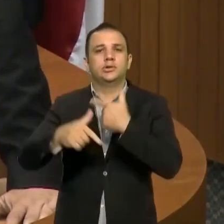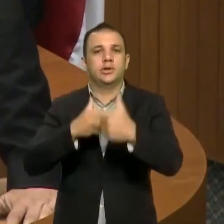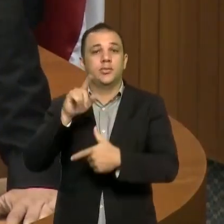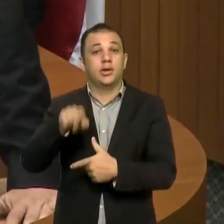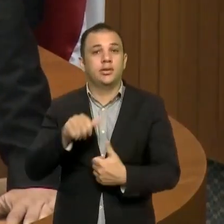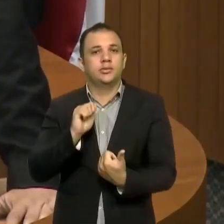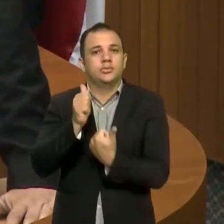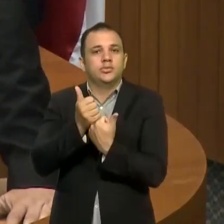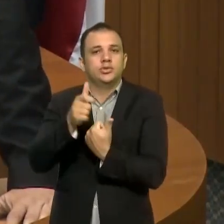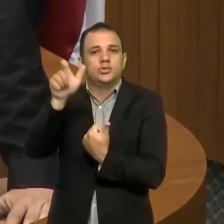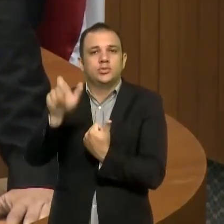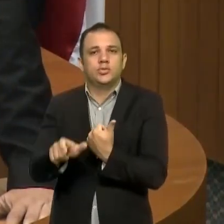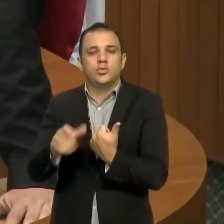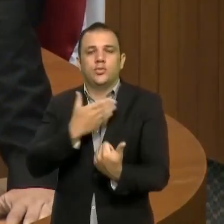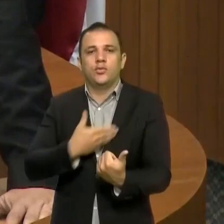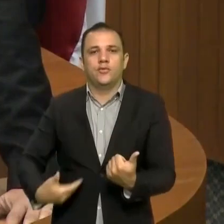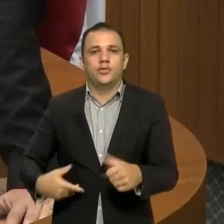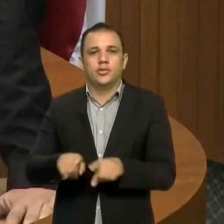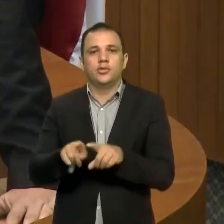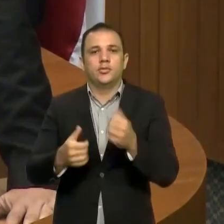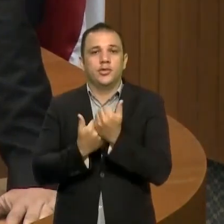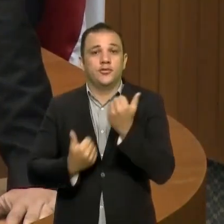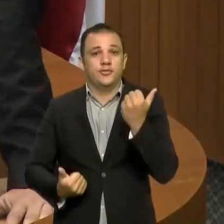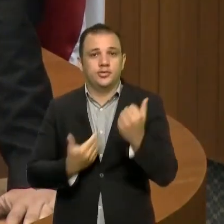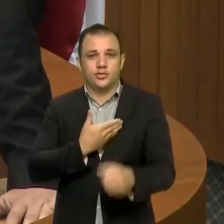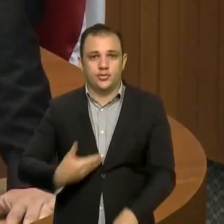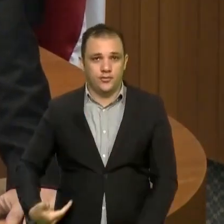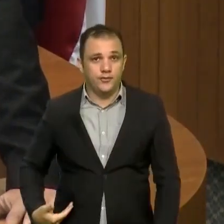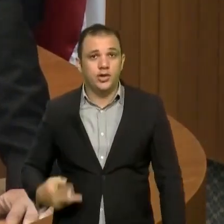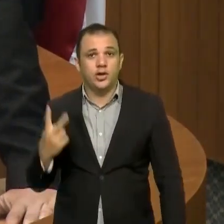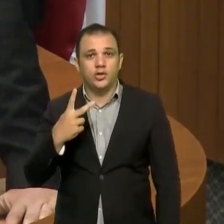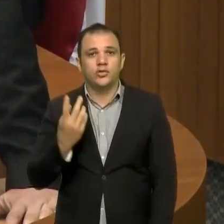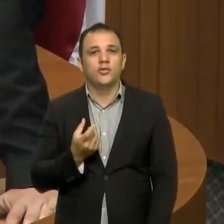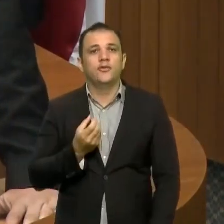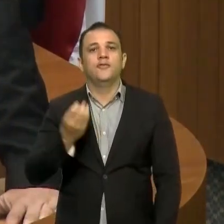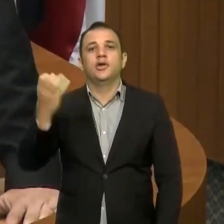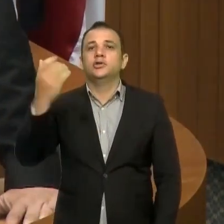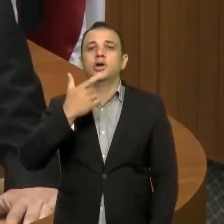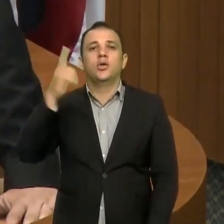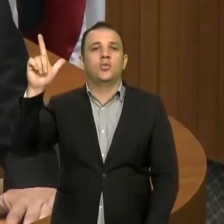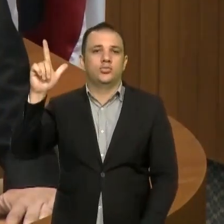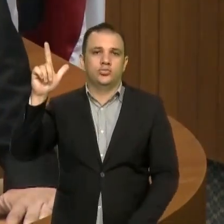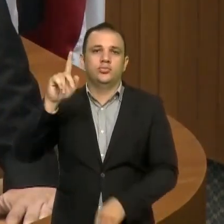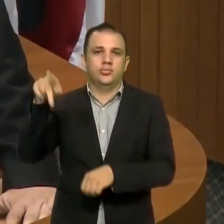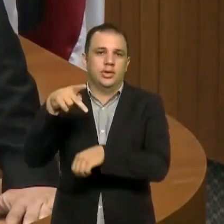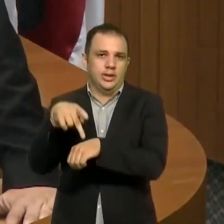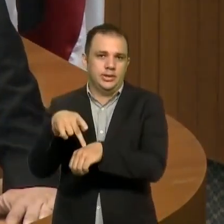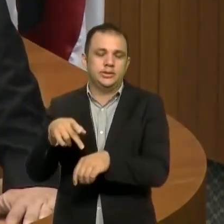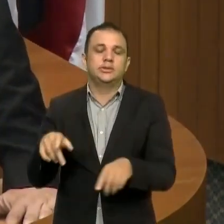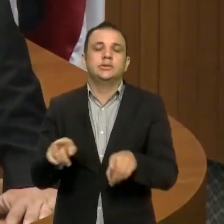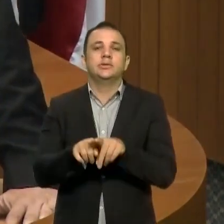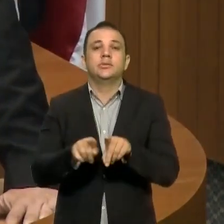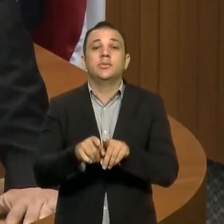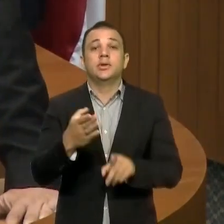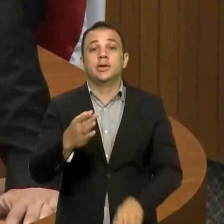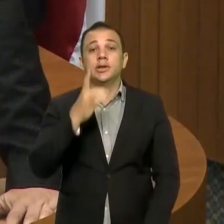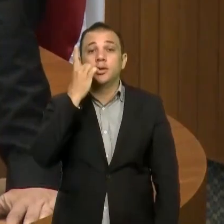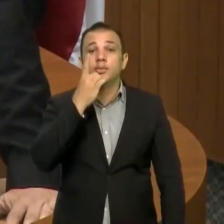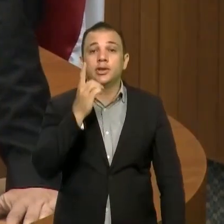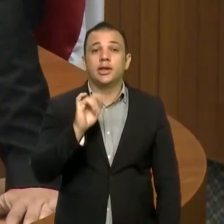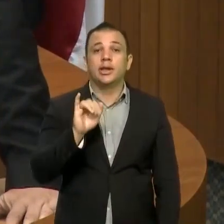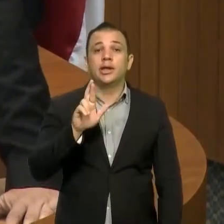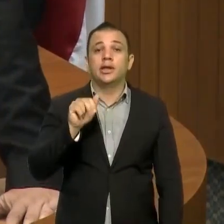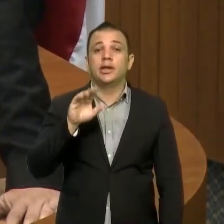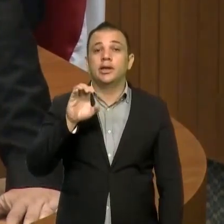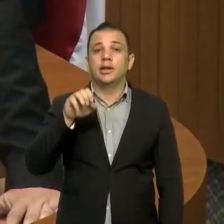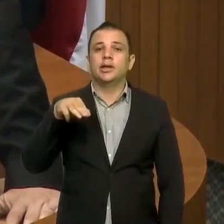do estado e o senhor vice-governador do estado, ambos em missão oficial fora do Maranhão. E a deputada Iracema Vale muito bem